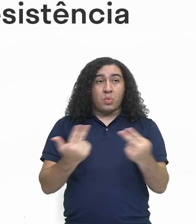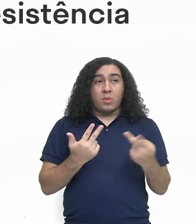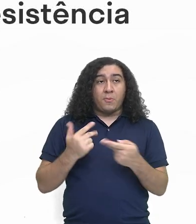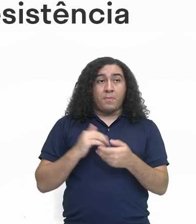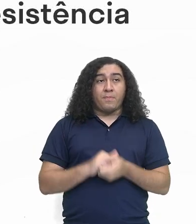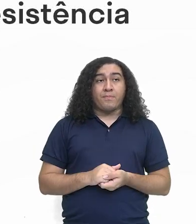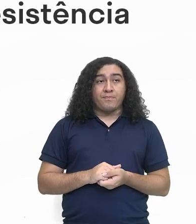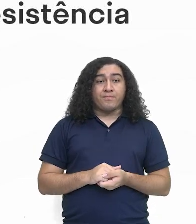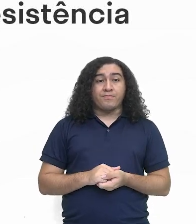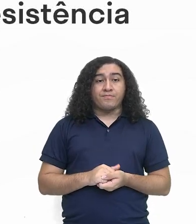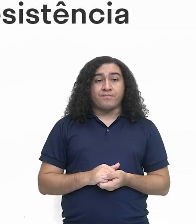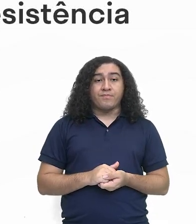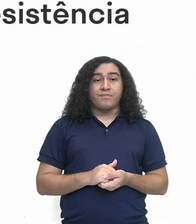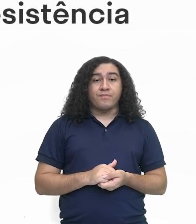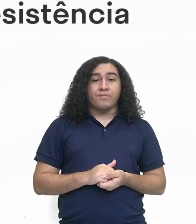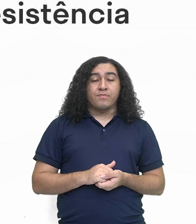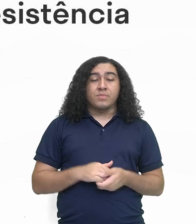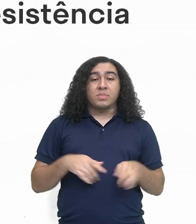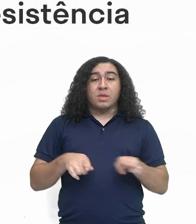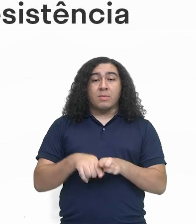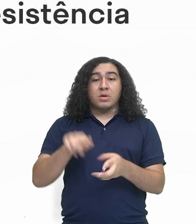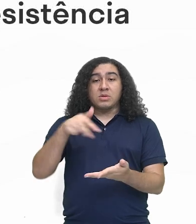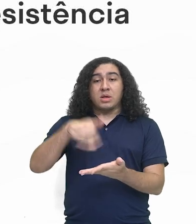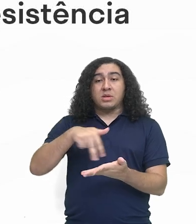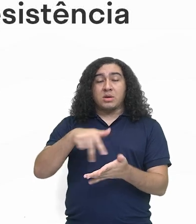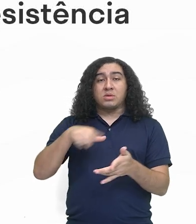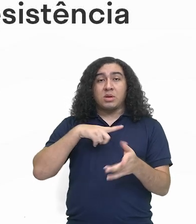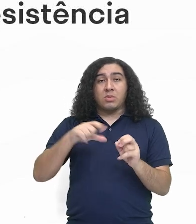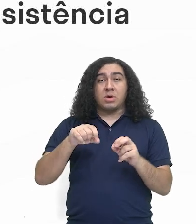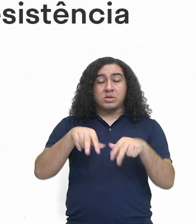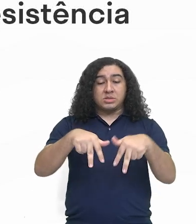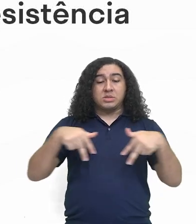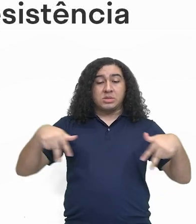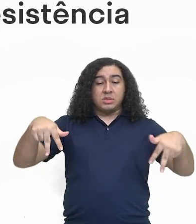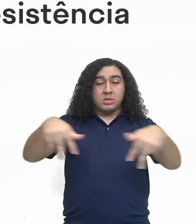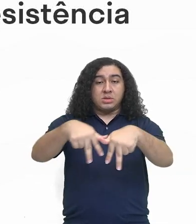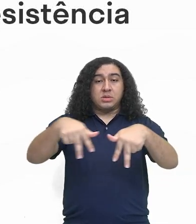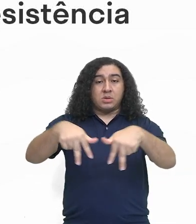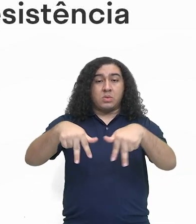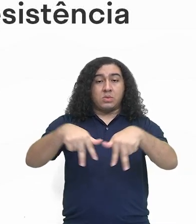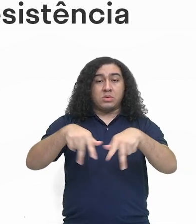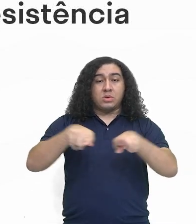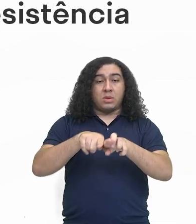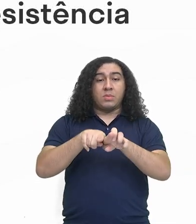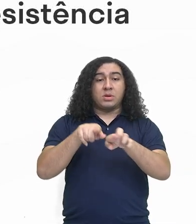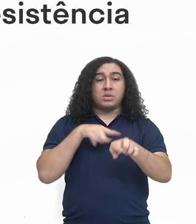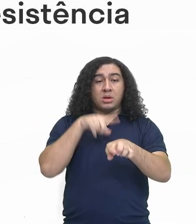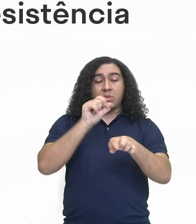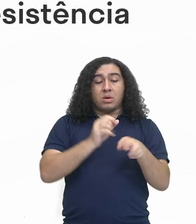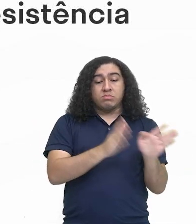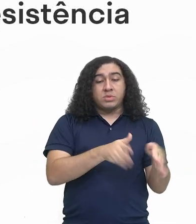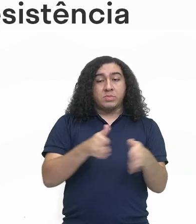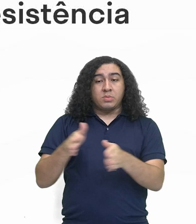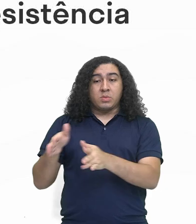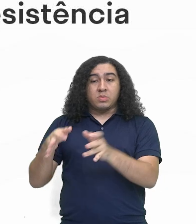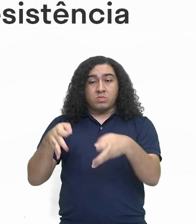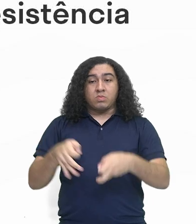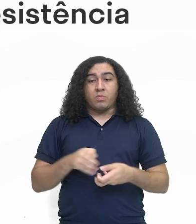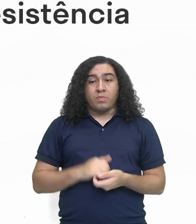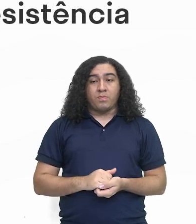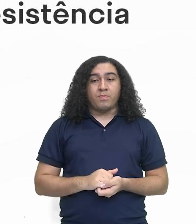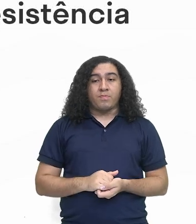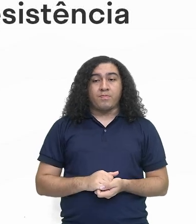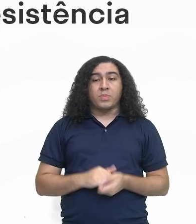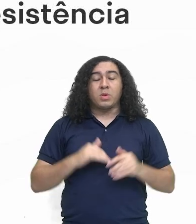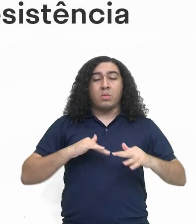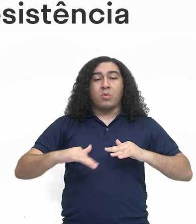forma igualitária. Os dançarinos eles vão se mover em círculos, com passos cadenciados e gestos amplos.